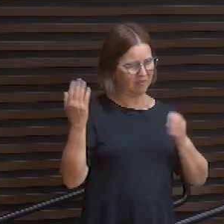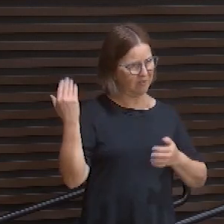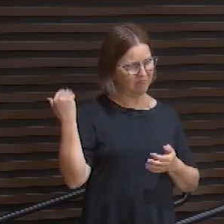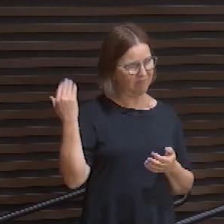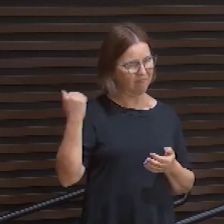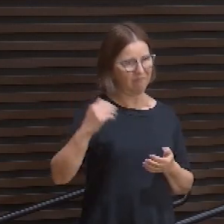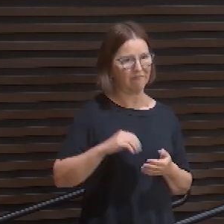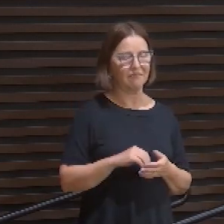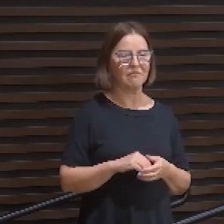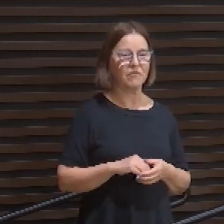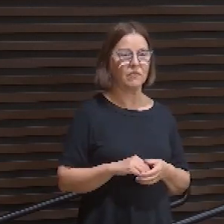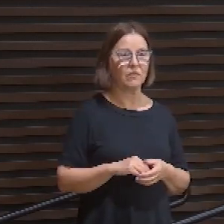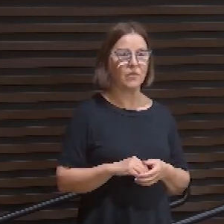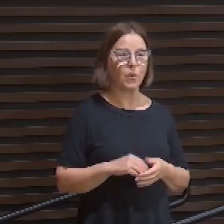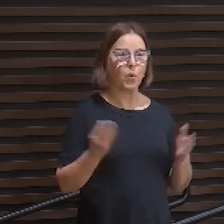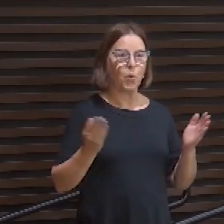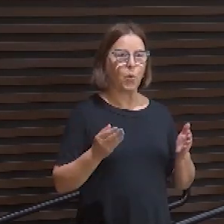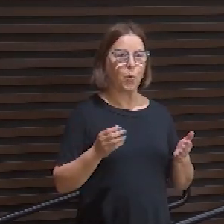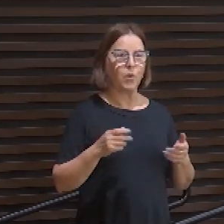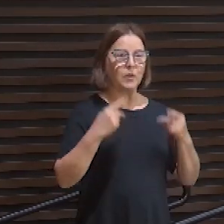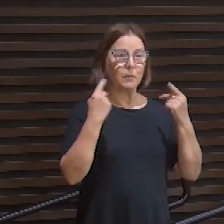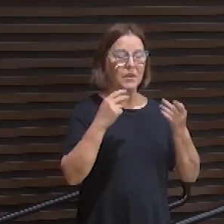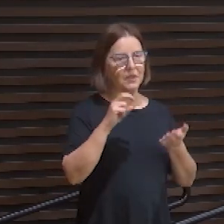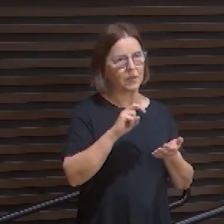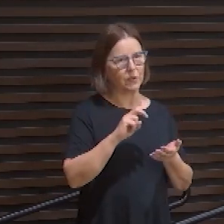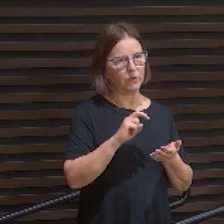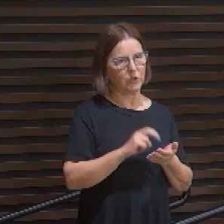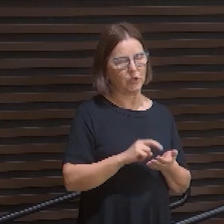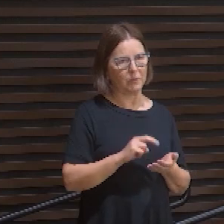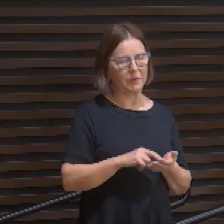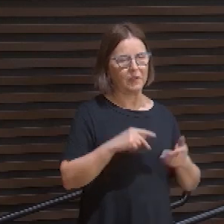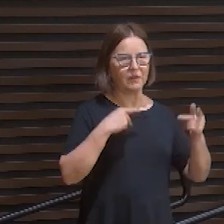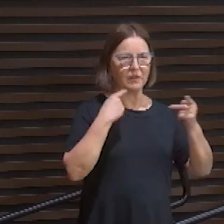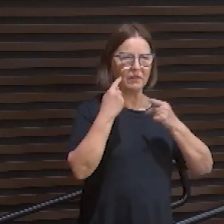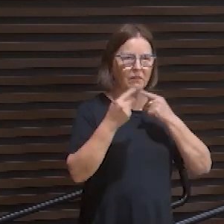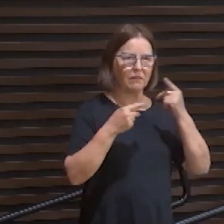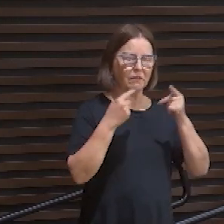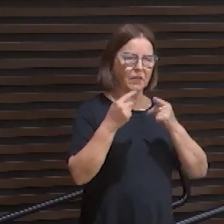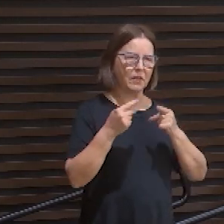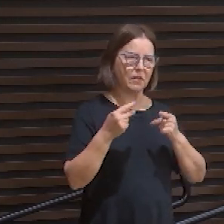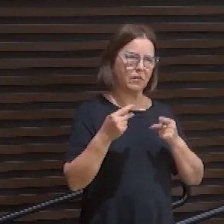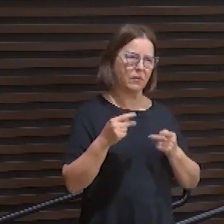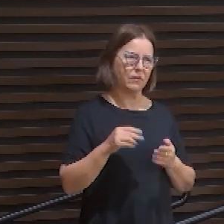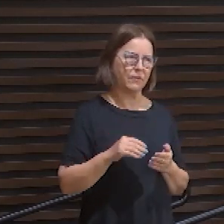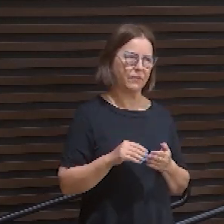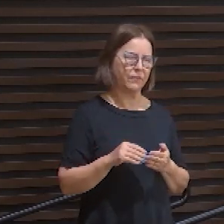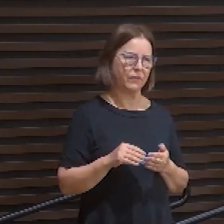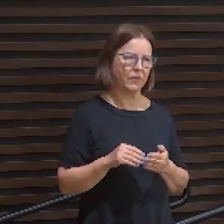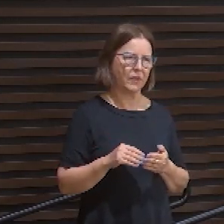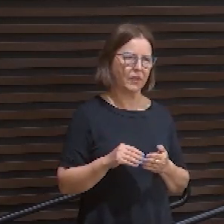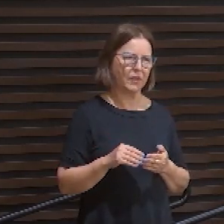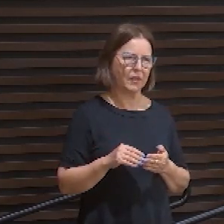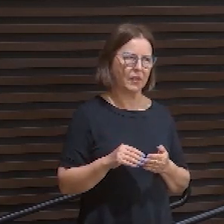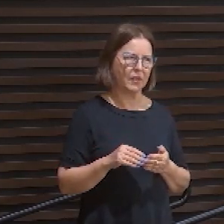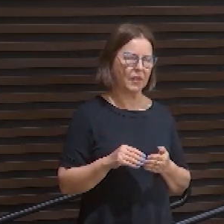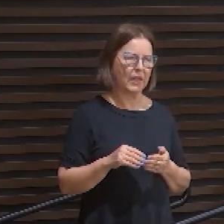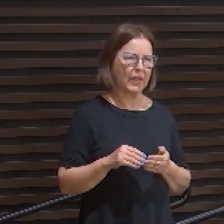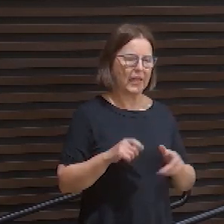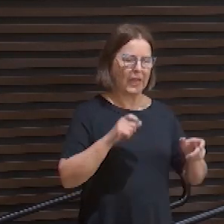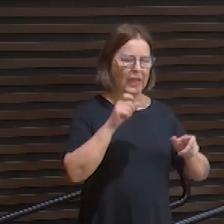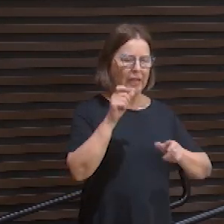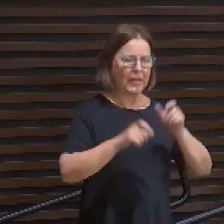Guilherme ele falou sobre essa enxurrada dos gnósticos.